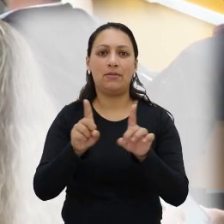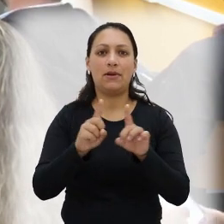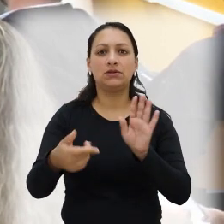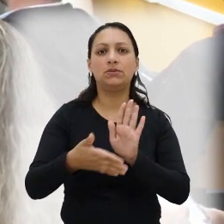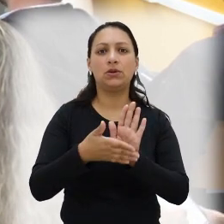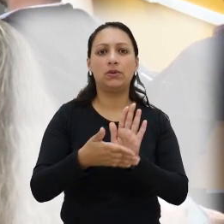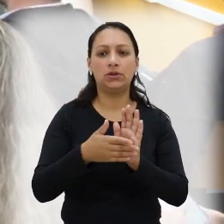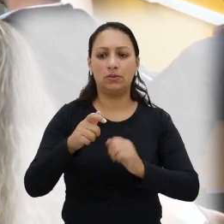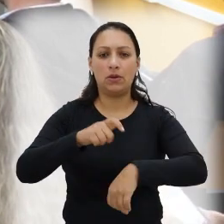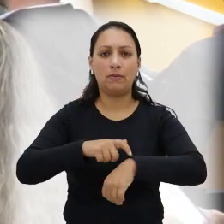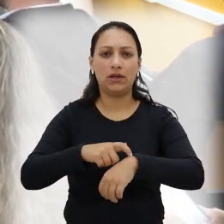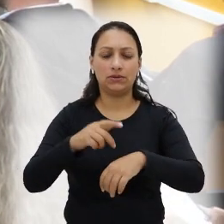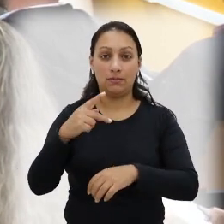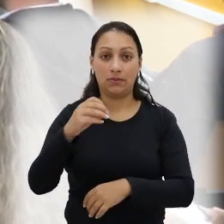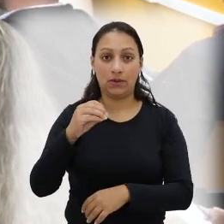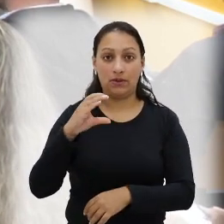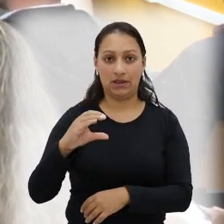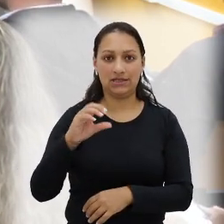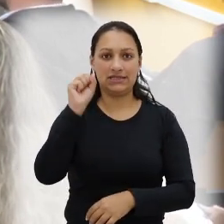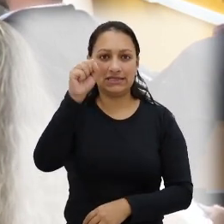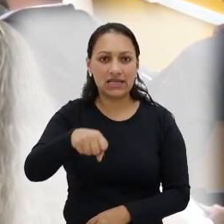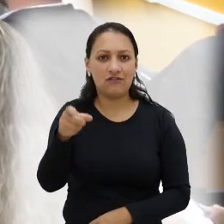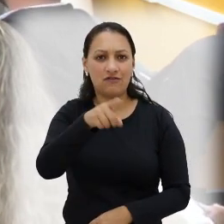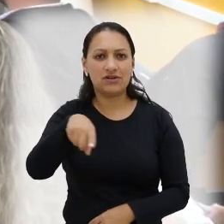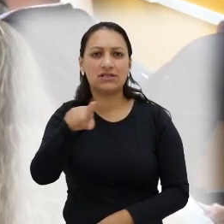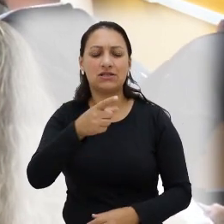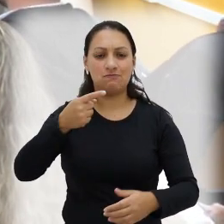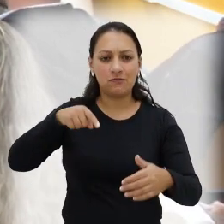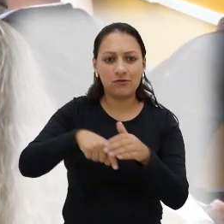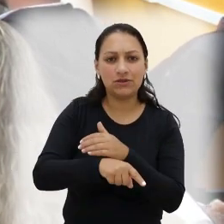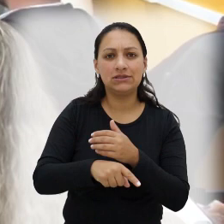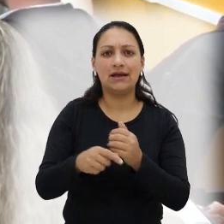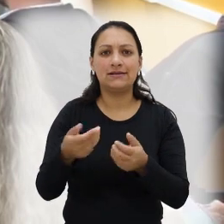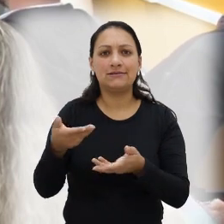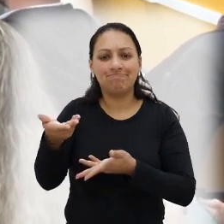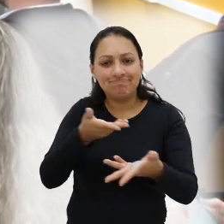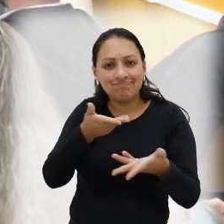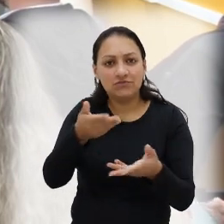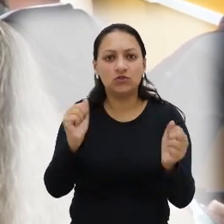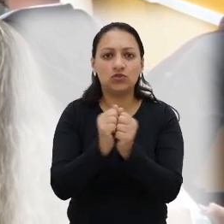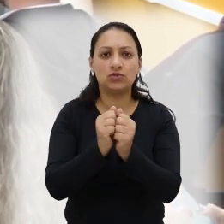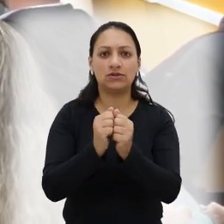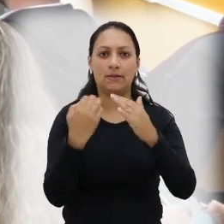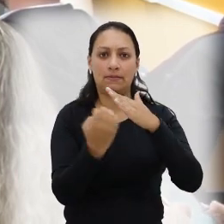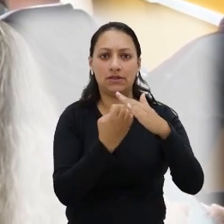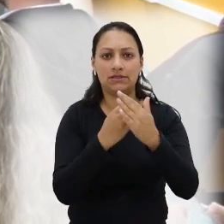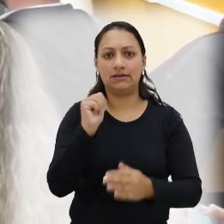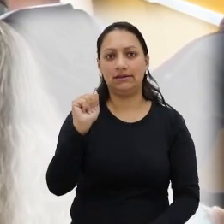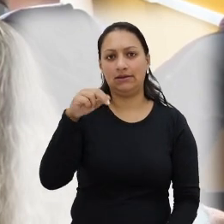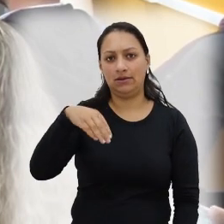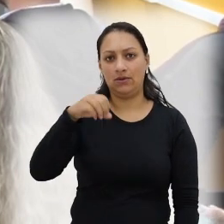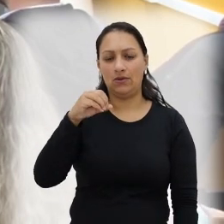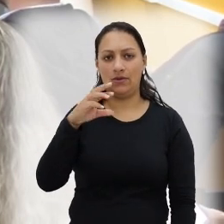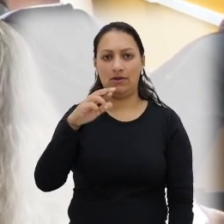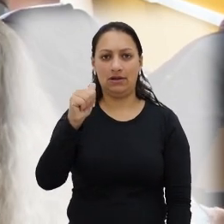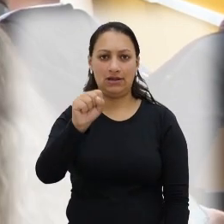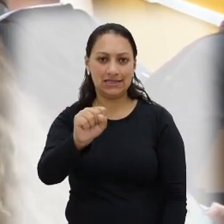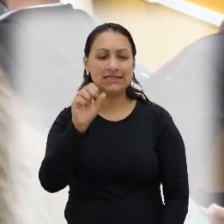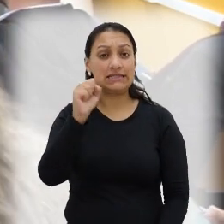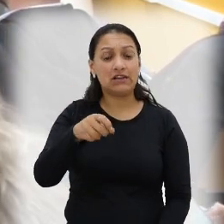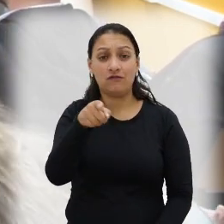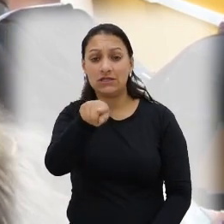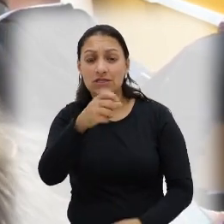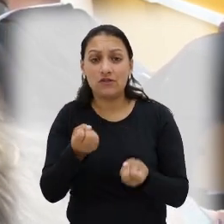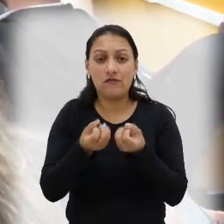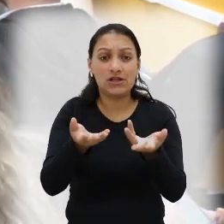aquele momento de POC para que vocês possam, sim, se integrar com as âncoras e, sim, gerar POCs e, sim, oferecer o produto de